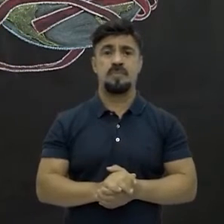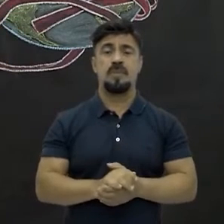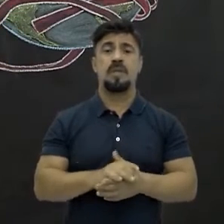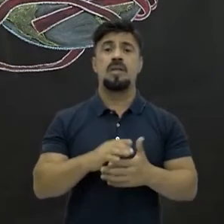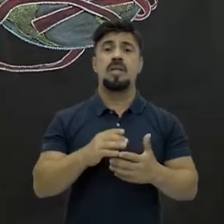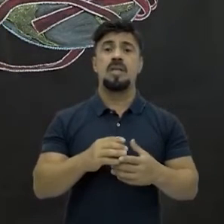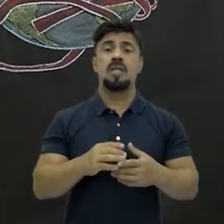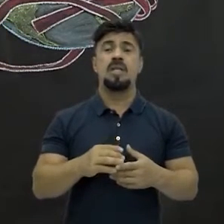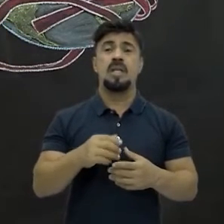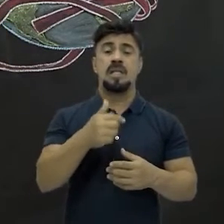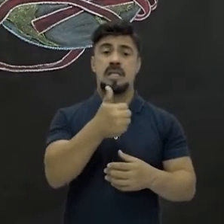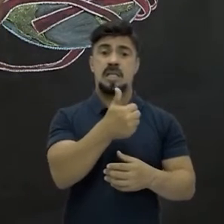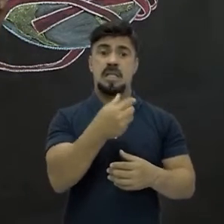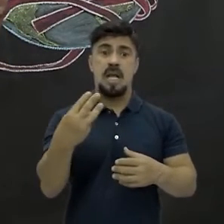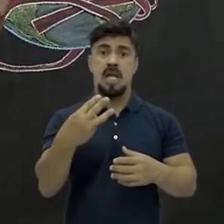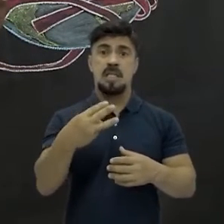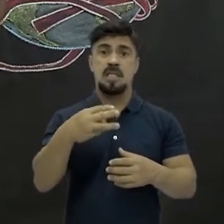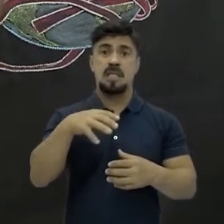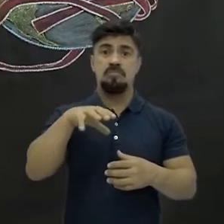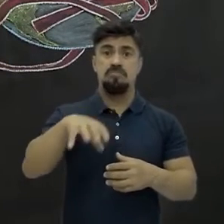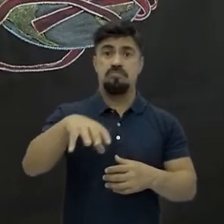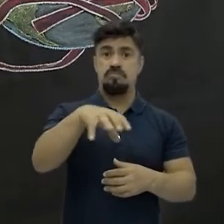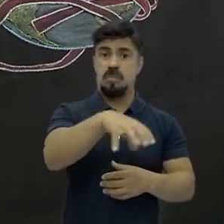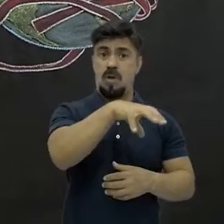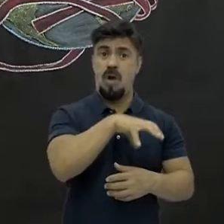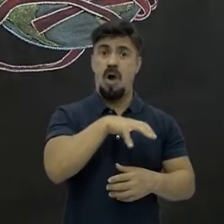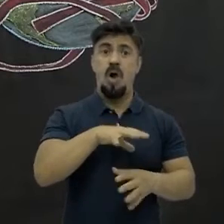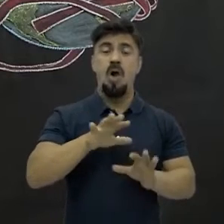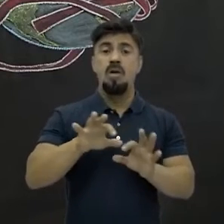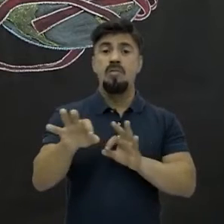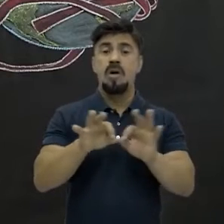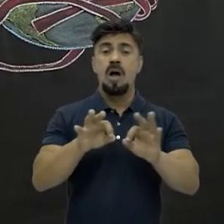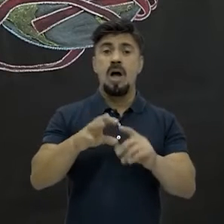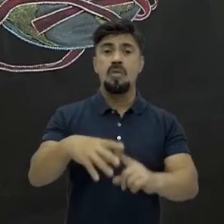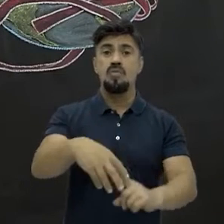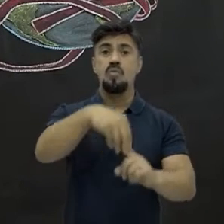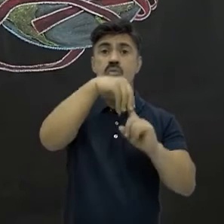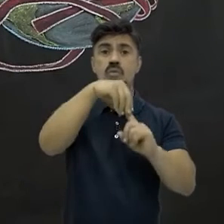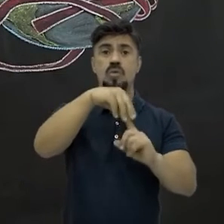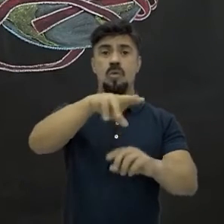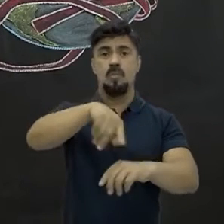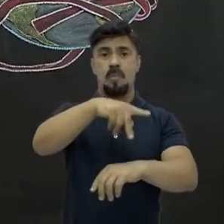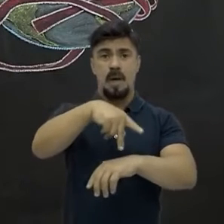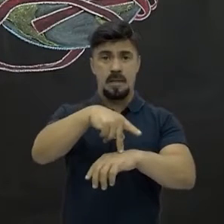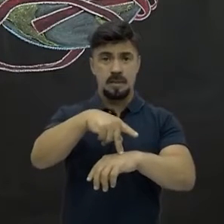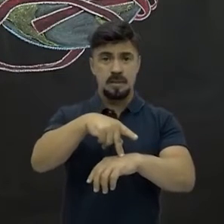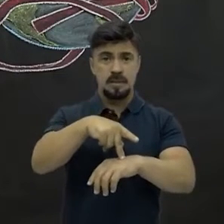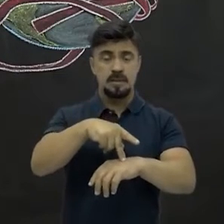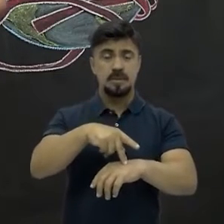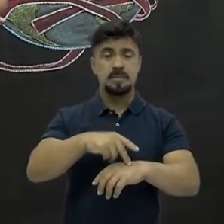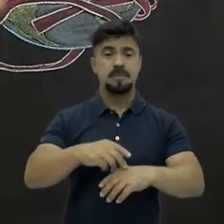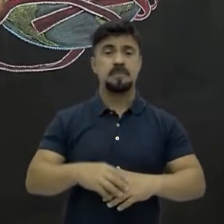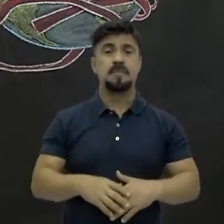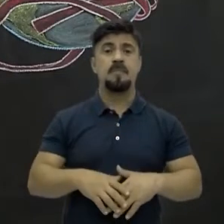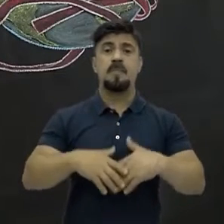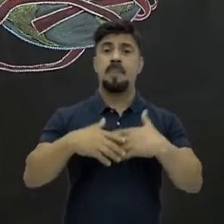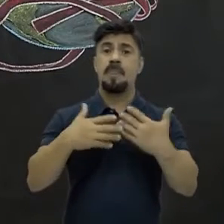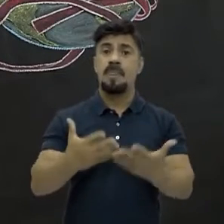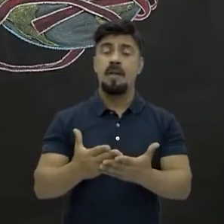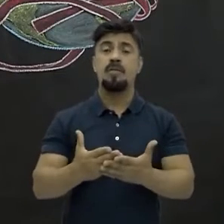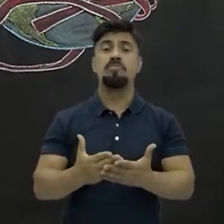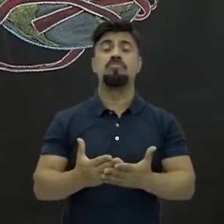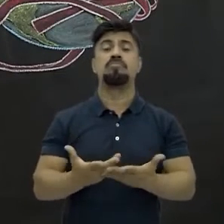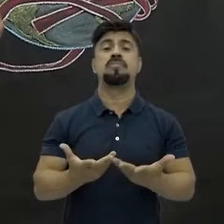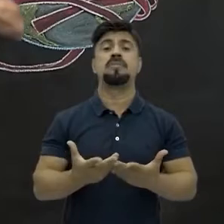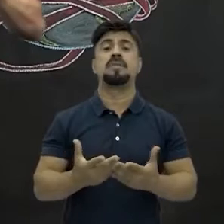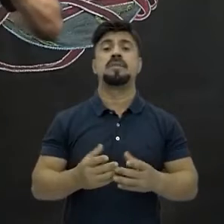essas 13 colônias passassem a formar um único país. Dessa maneira, então, acabou tendo